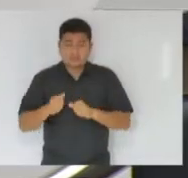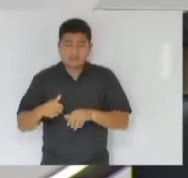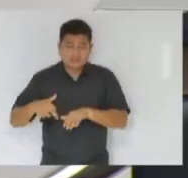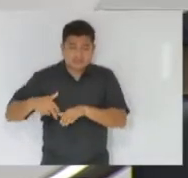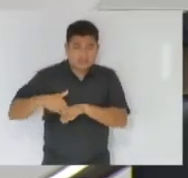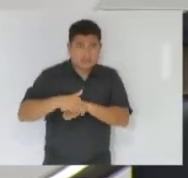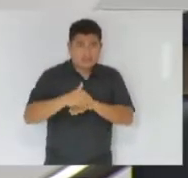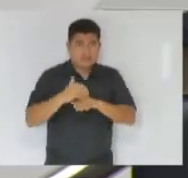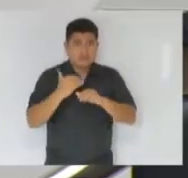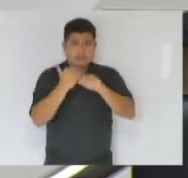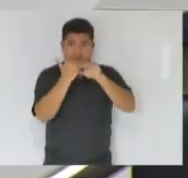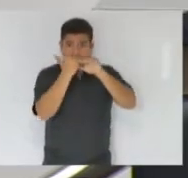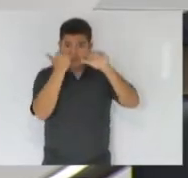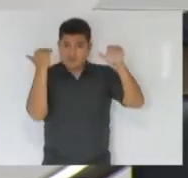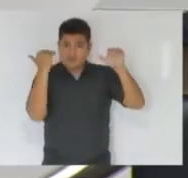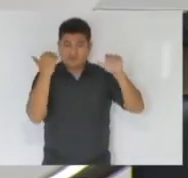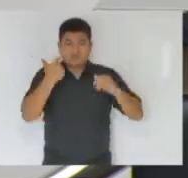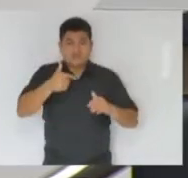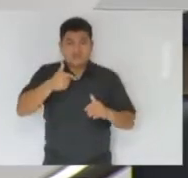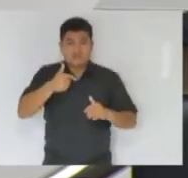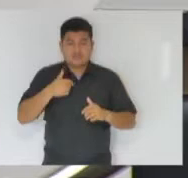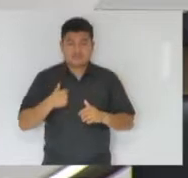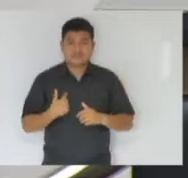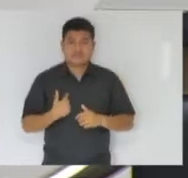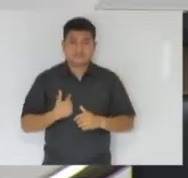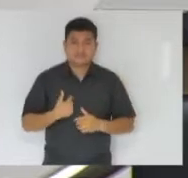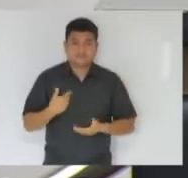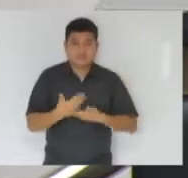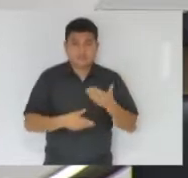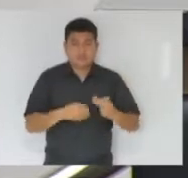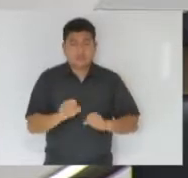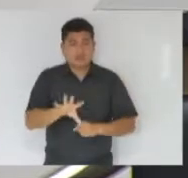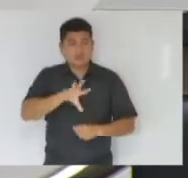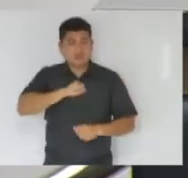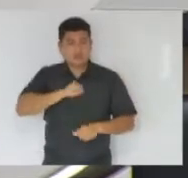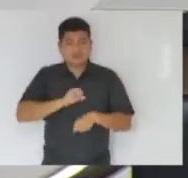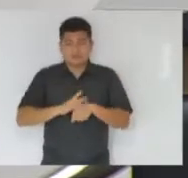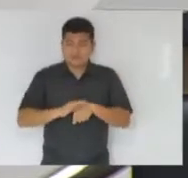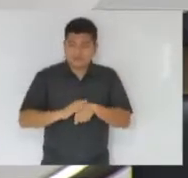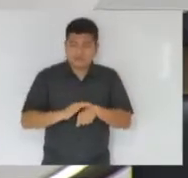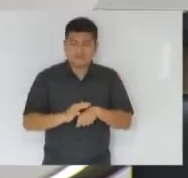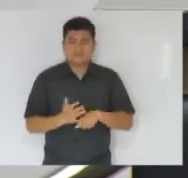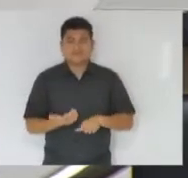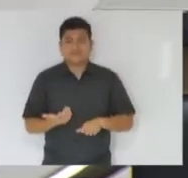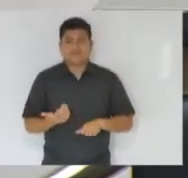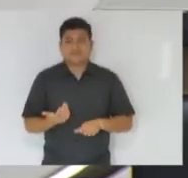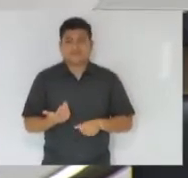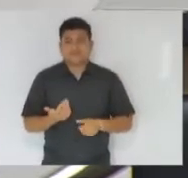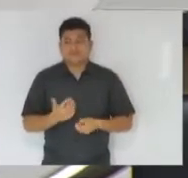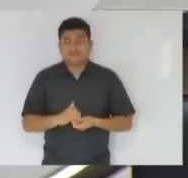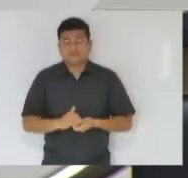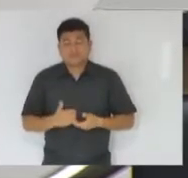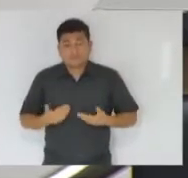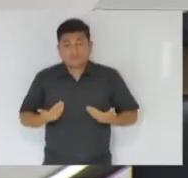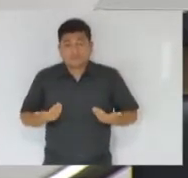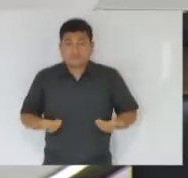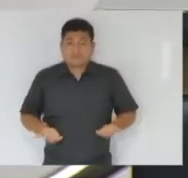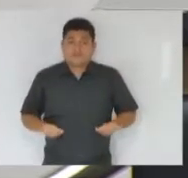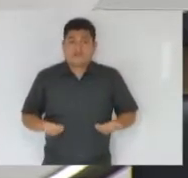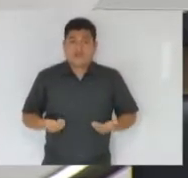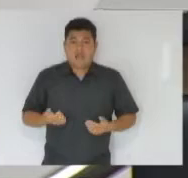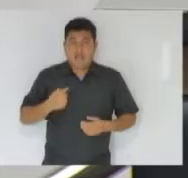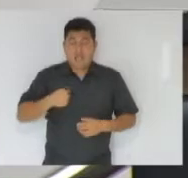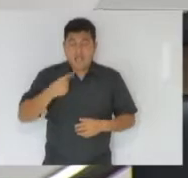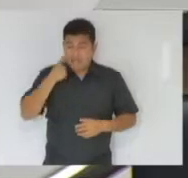coberta aí, trazendo danos à sua saúde, como gripe e outras enfermidades. Então, é algo bem interessante,